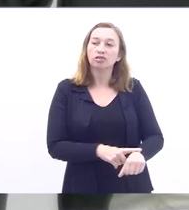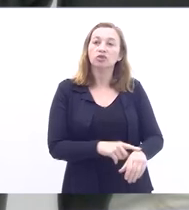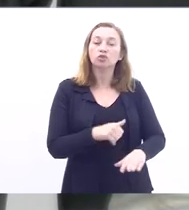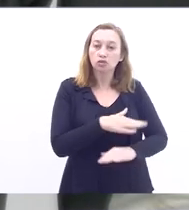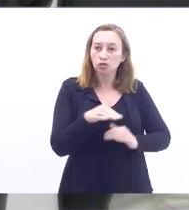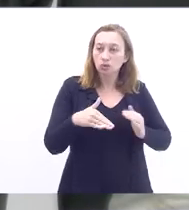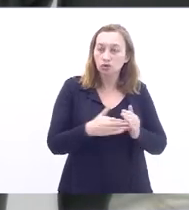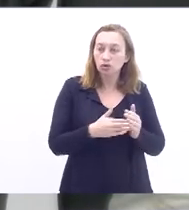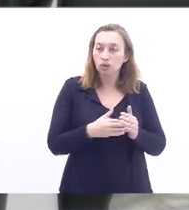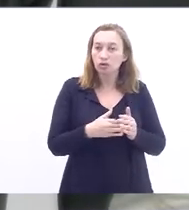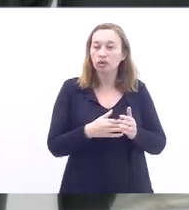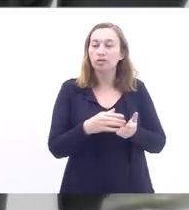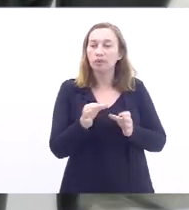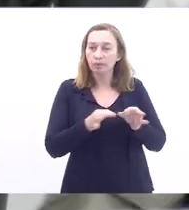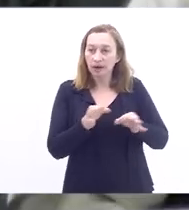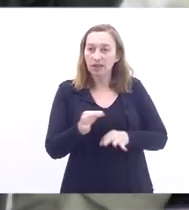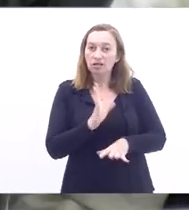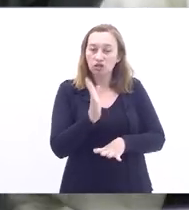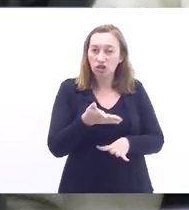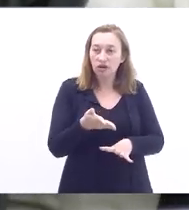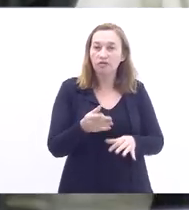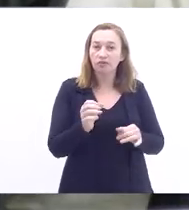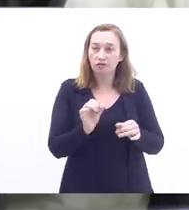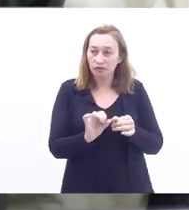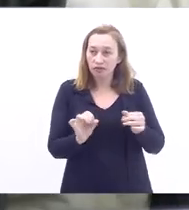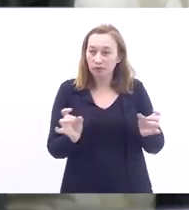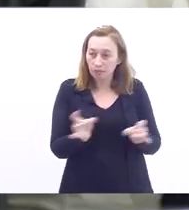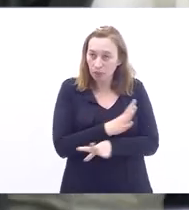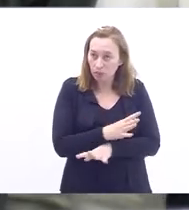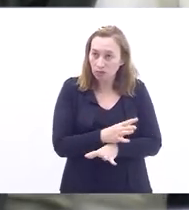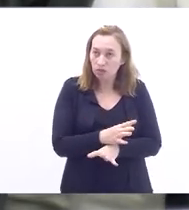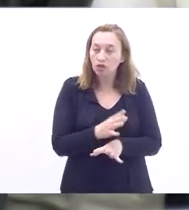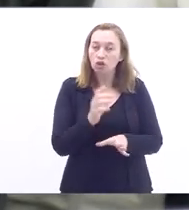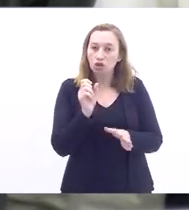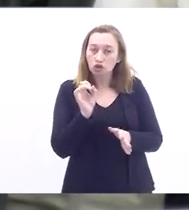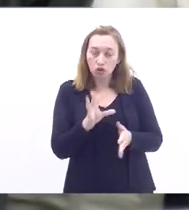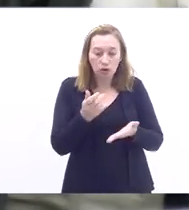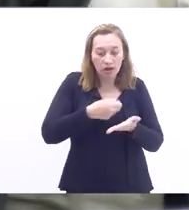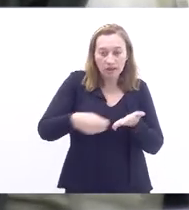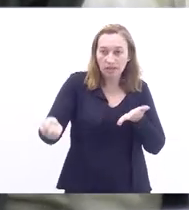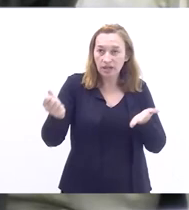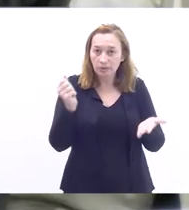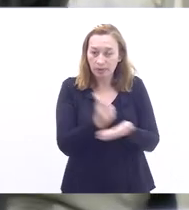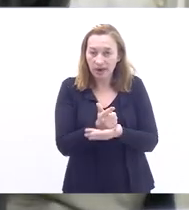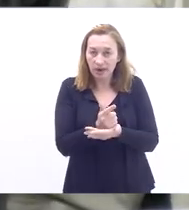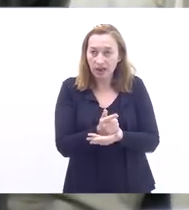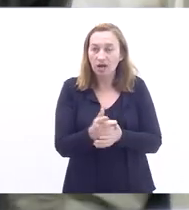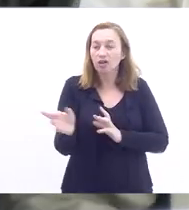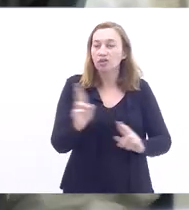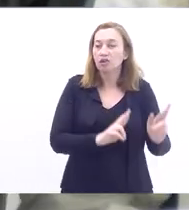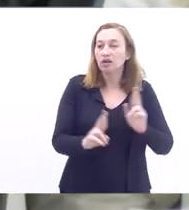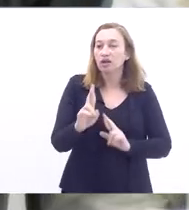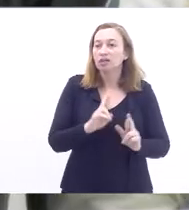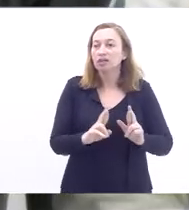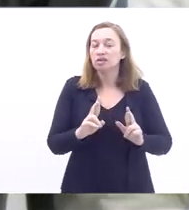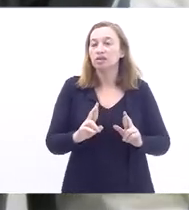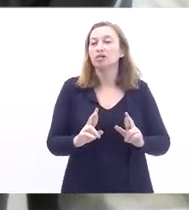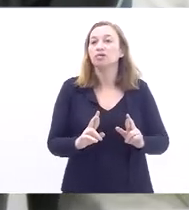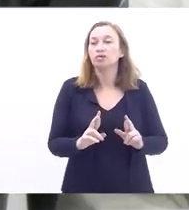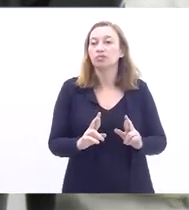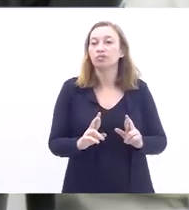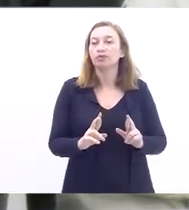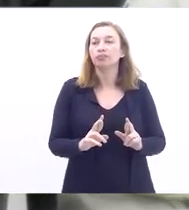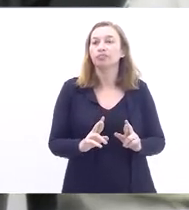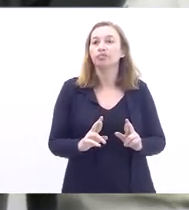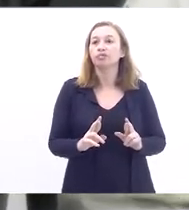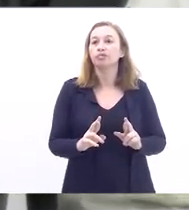é legal dele já foi feito a única que tá faltando é que seja assinado e pago entendeu em relação aos enquadramento eu queria aqui